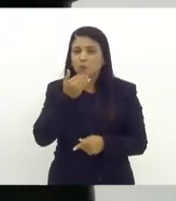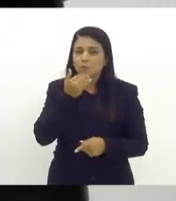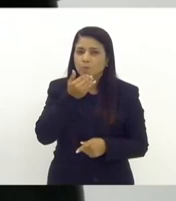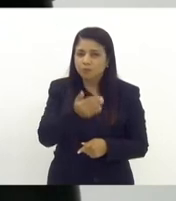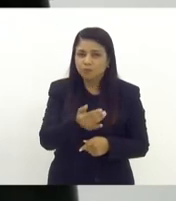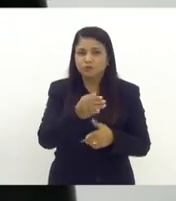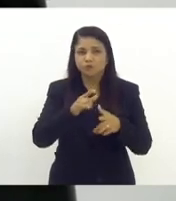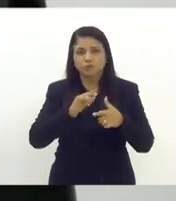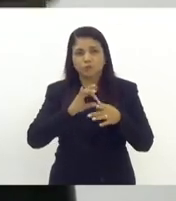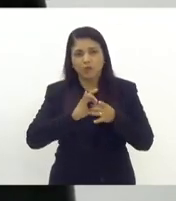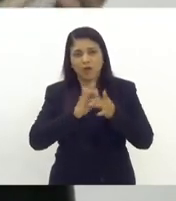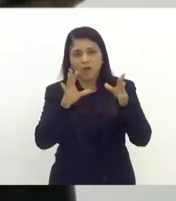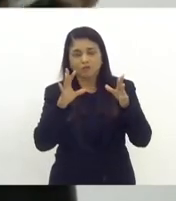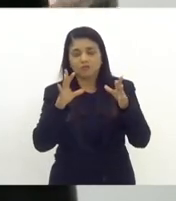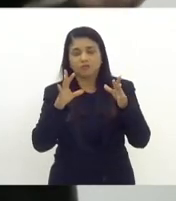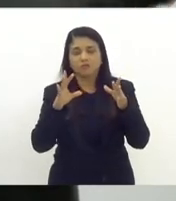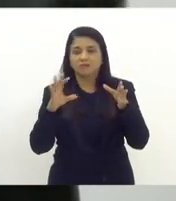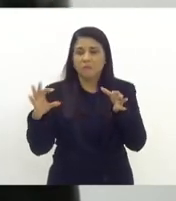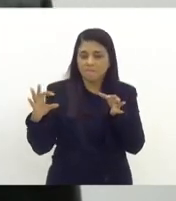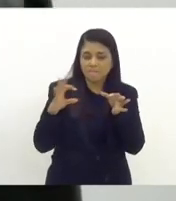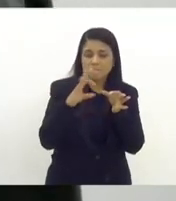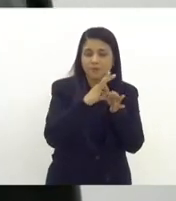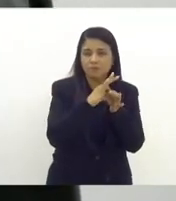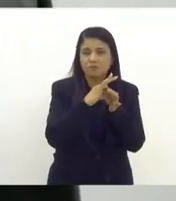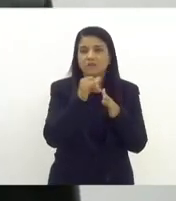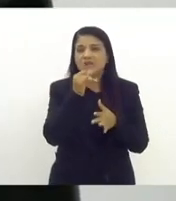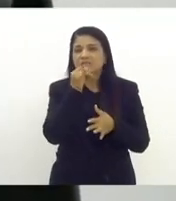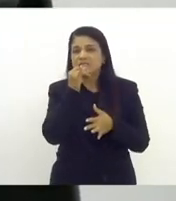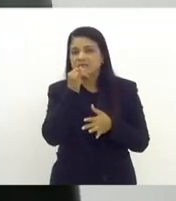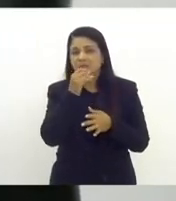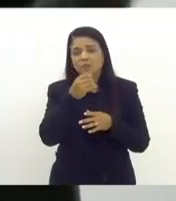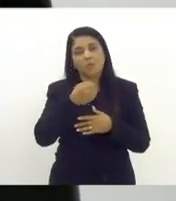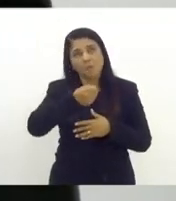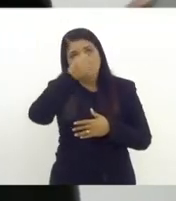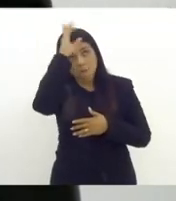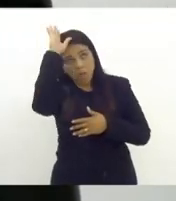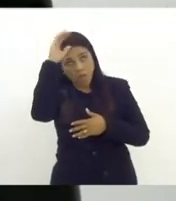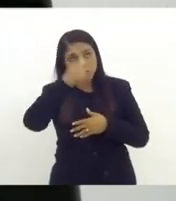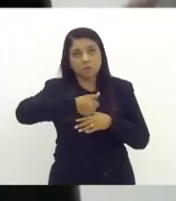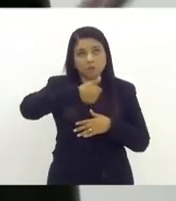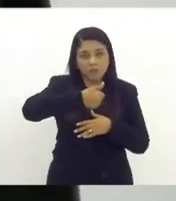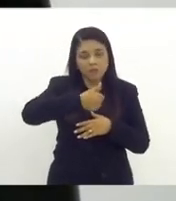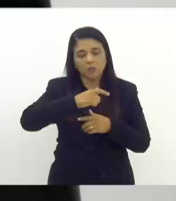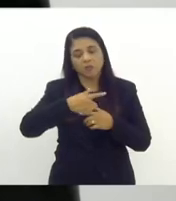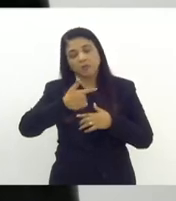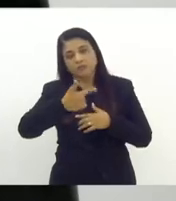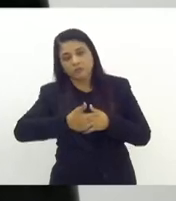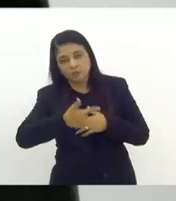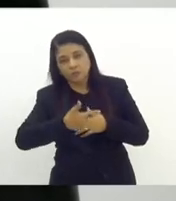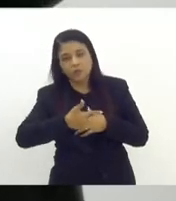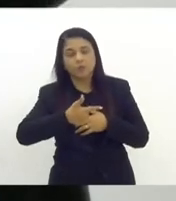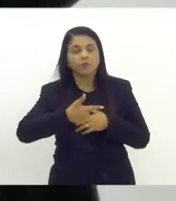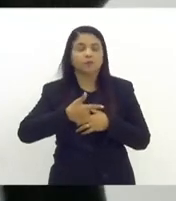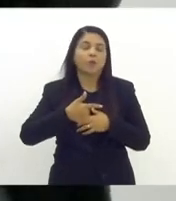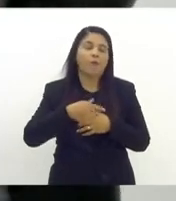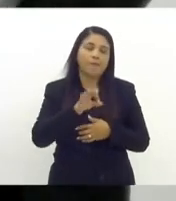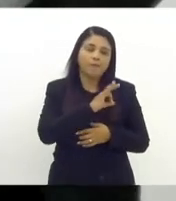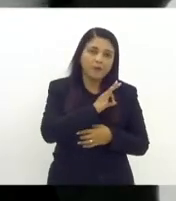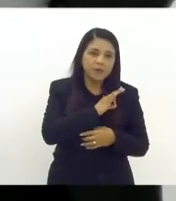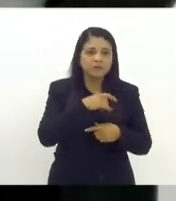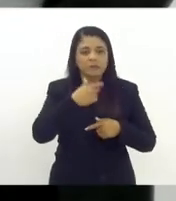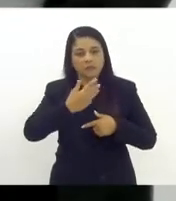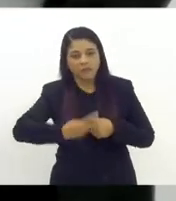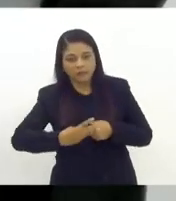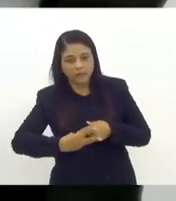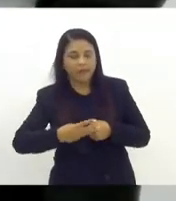autorizações condicionadas né ó traz primeiro do bombeiro que eu trago depois que eu te libera o meu depois enfim